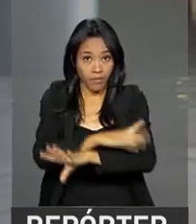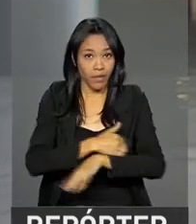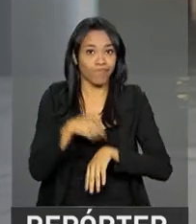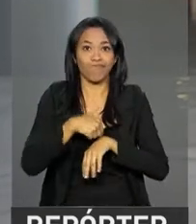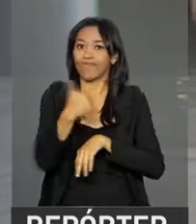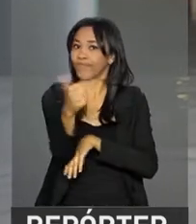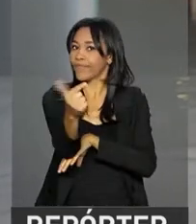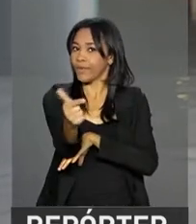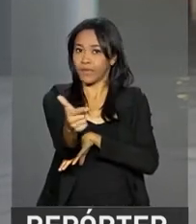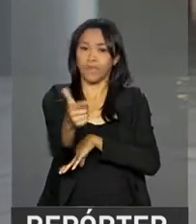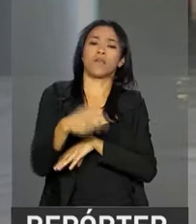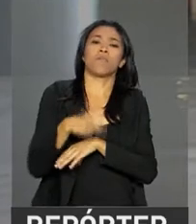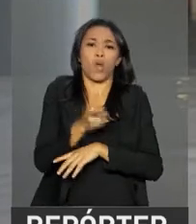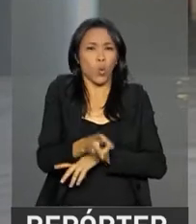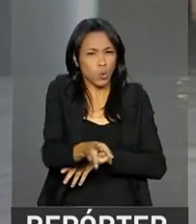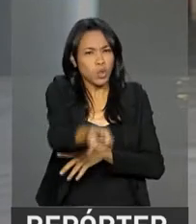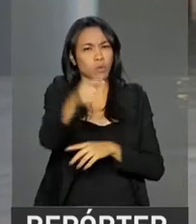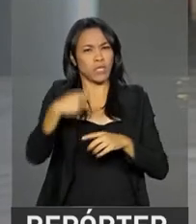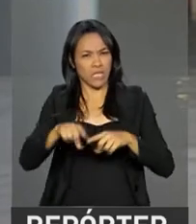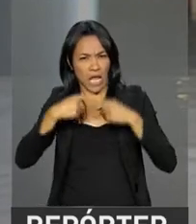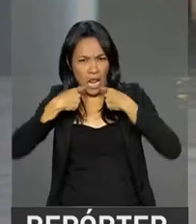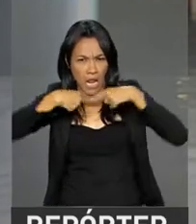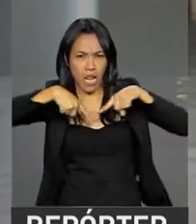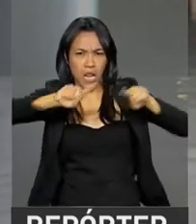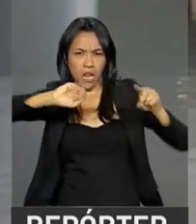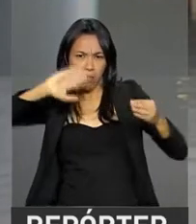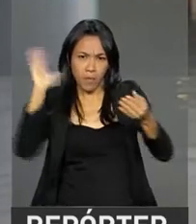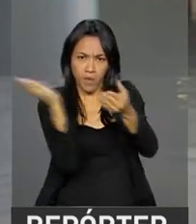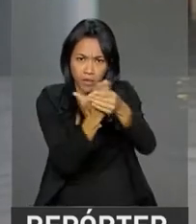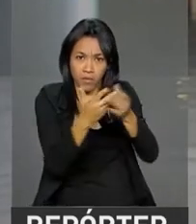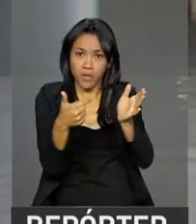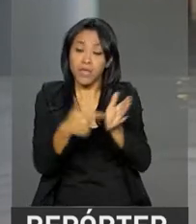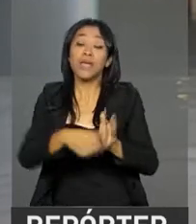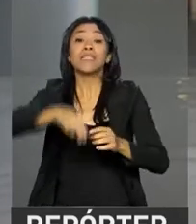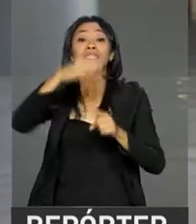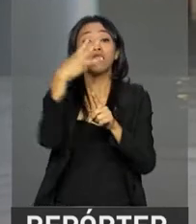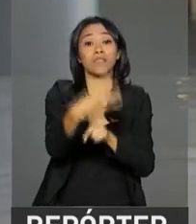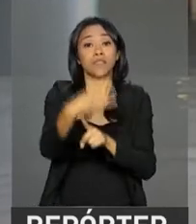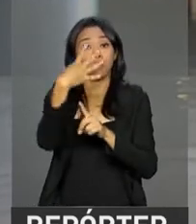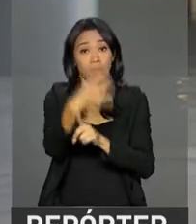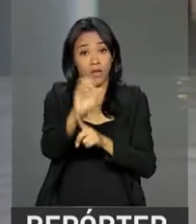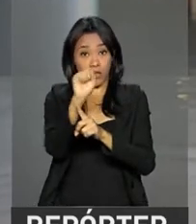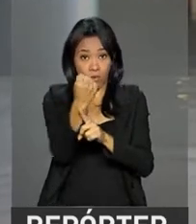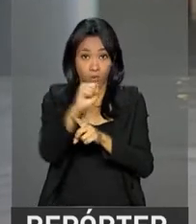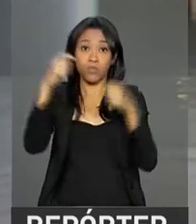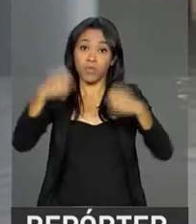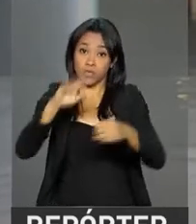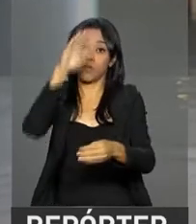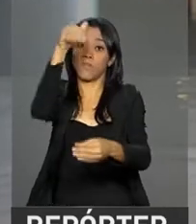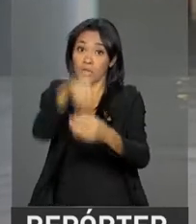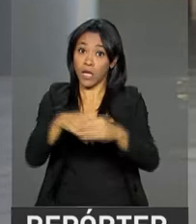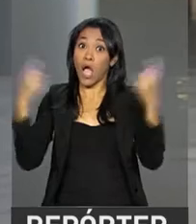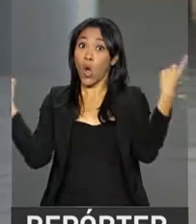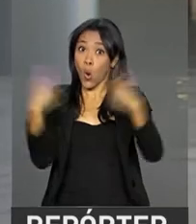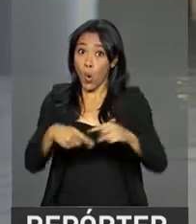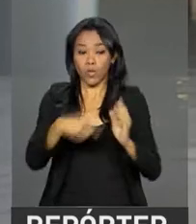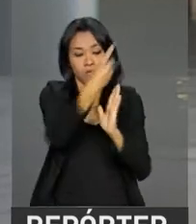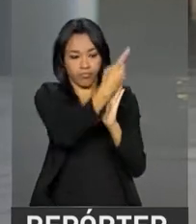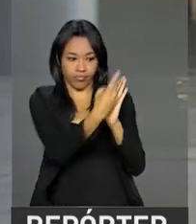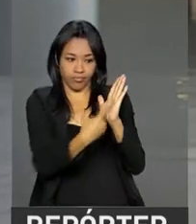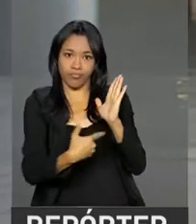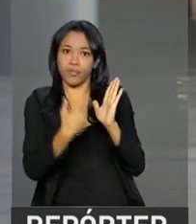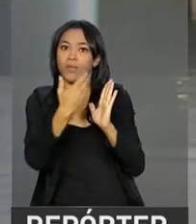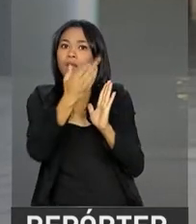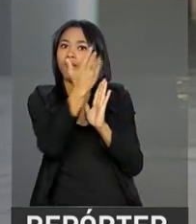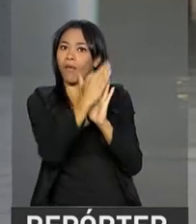para que essa denúncia fica adiante ao menos 342 deputados terão que votar todo o parecer aprovado na